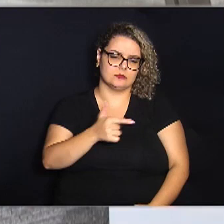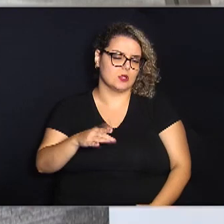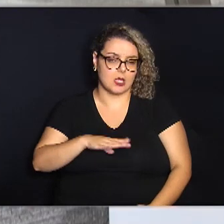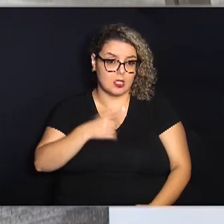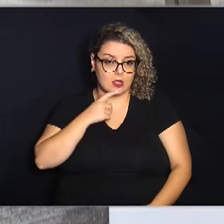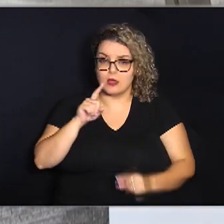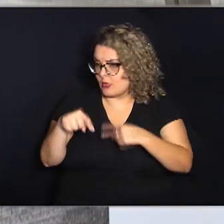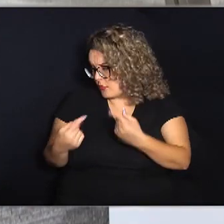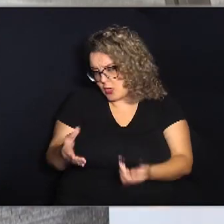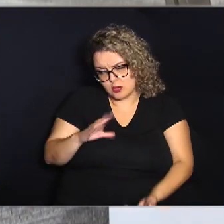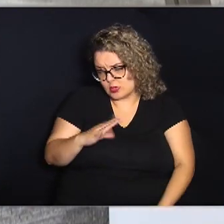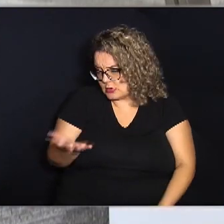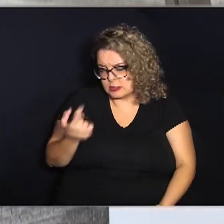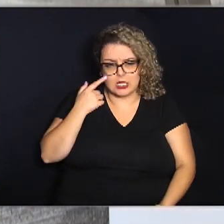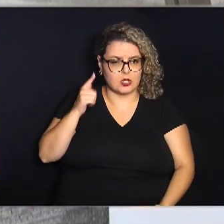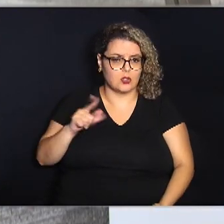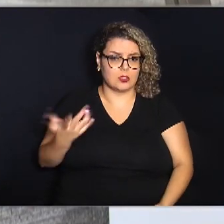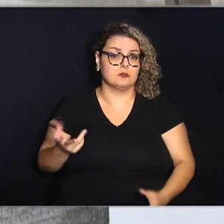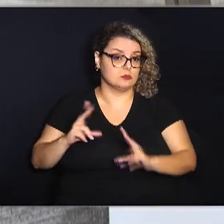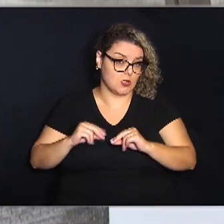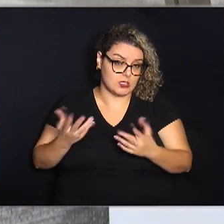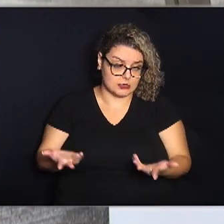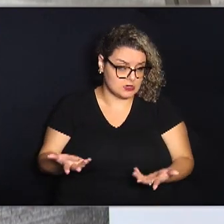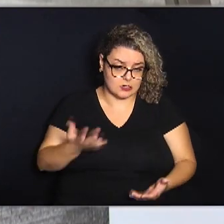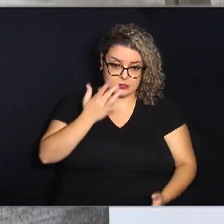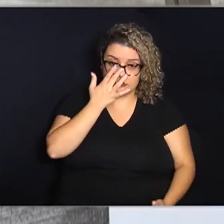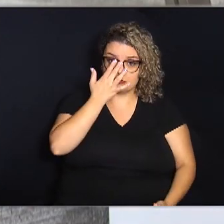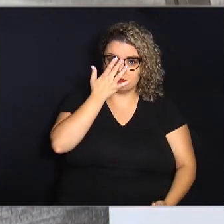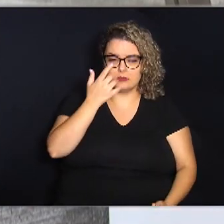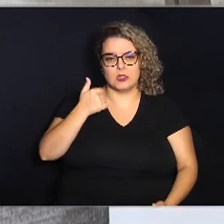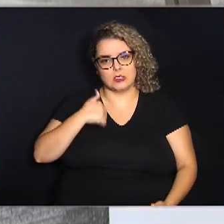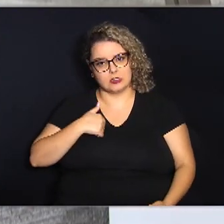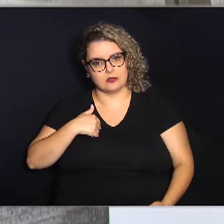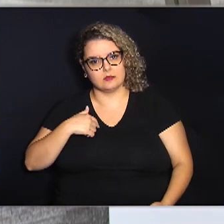será uma outra cidade, talvez merecedora. Mas eu, dentro da minha